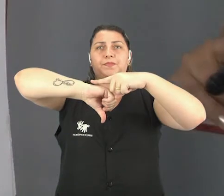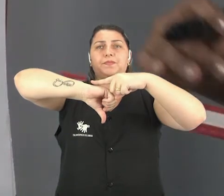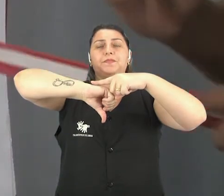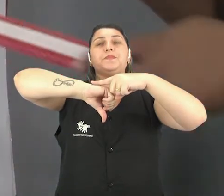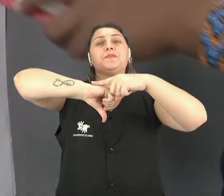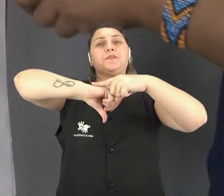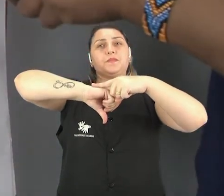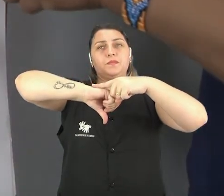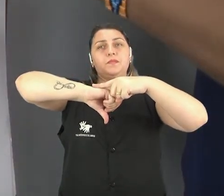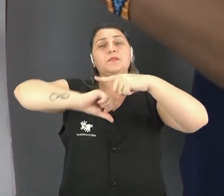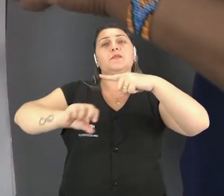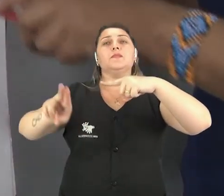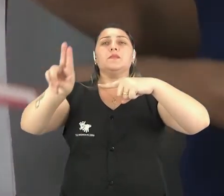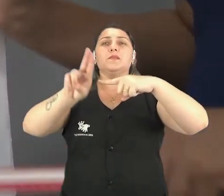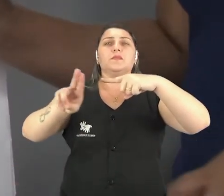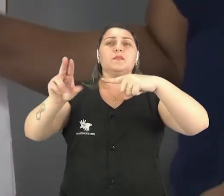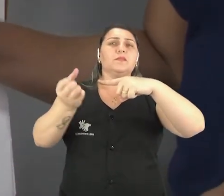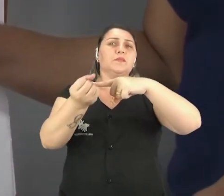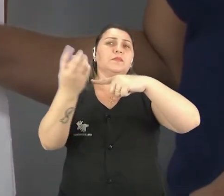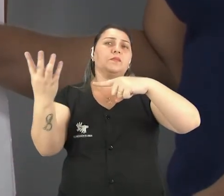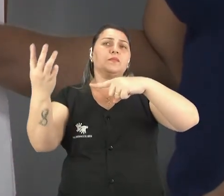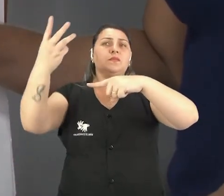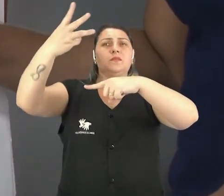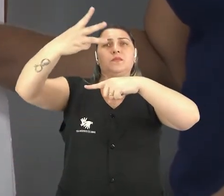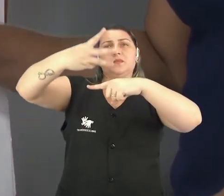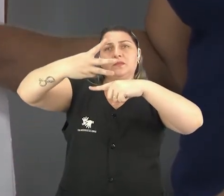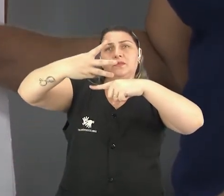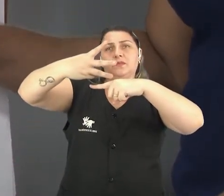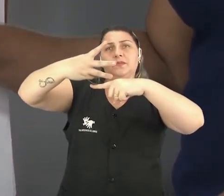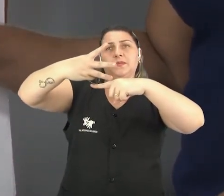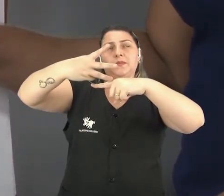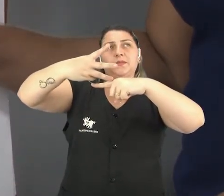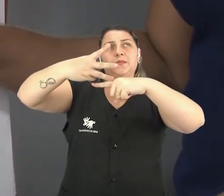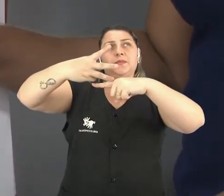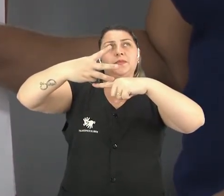9 pedaços e utilizei quanto? 3.